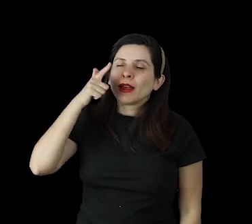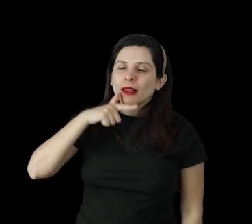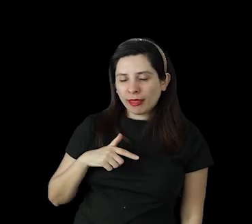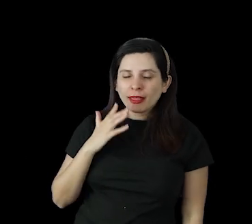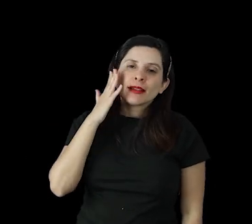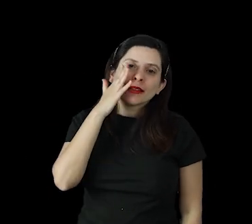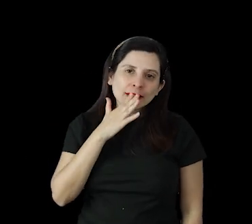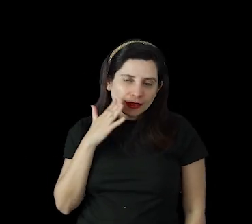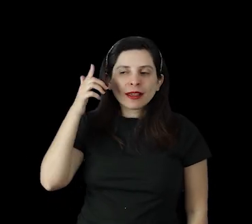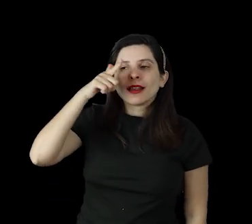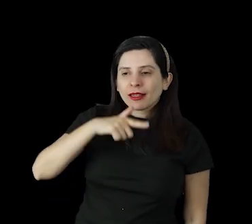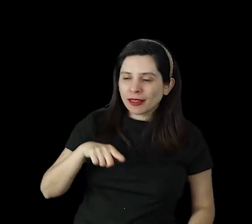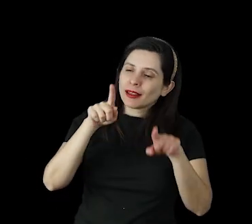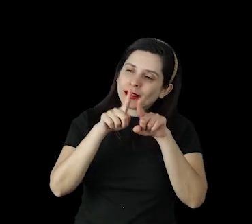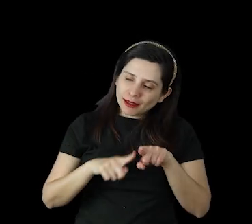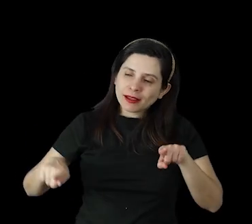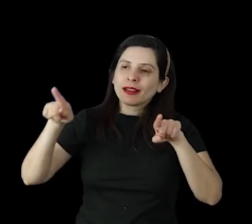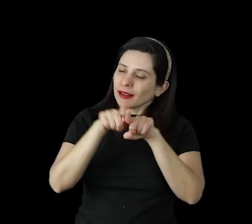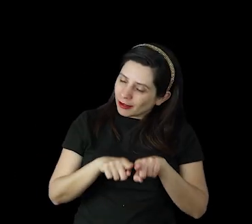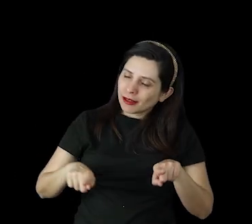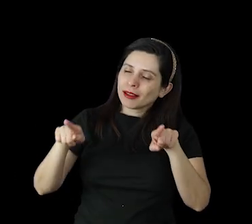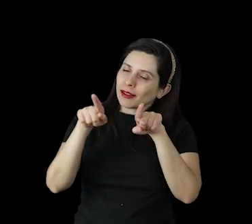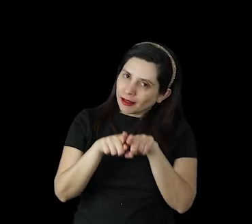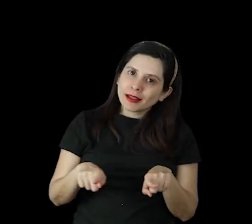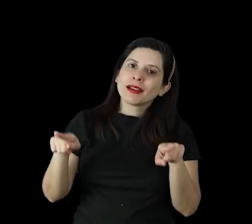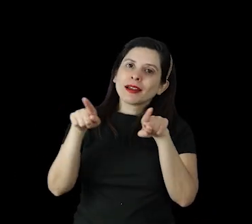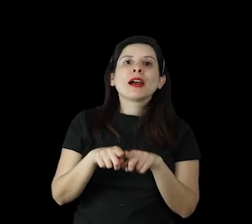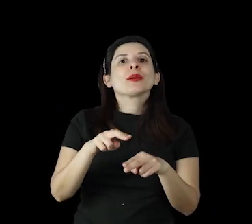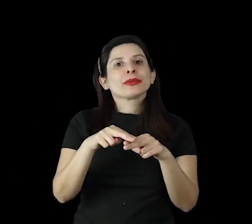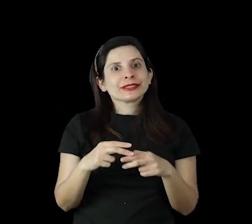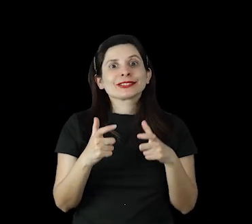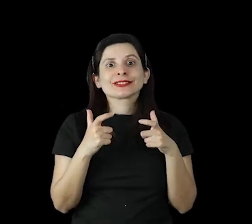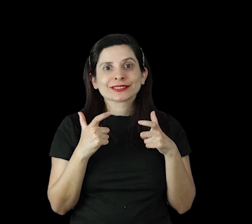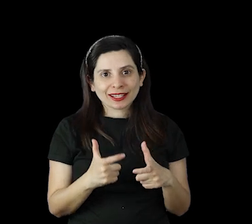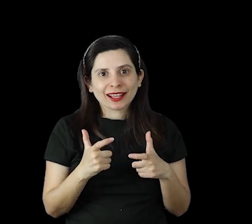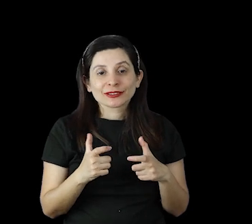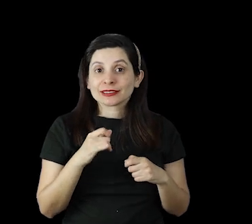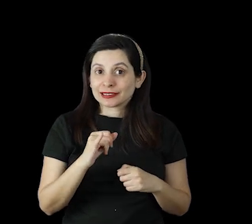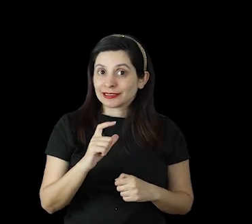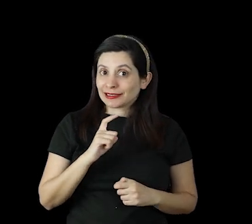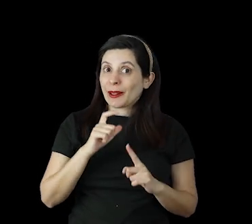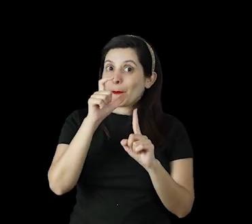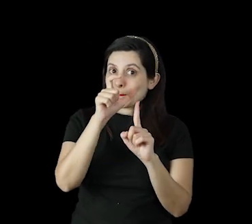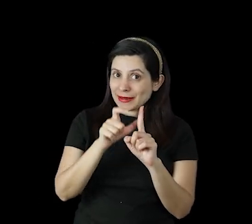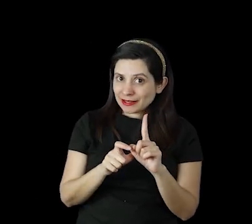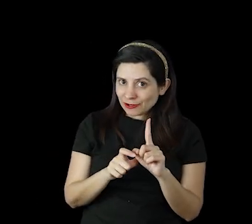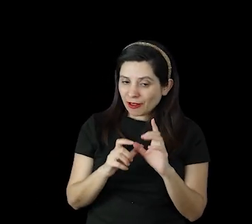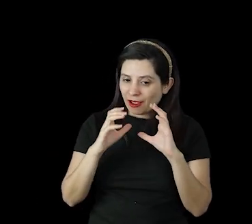ele faz a mesma coisa, então é por isso que ele é achatado. Então, se a gente tem um personagem